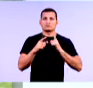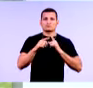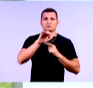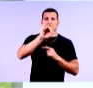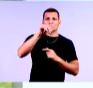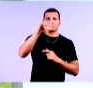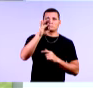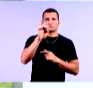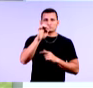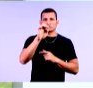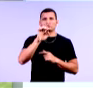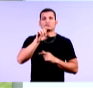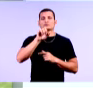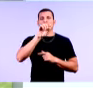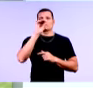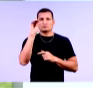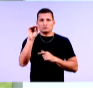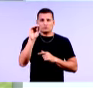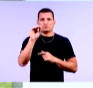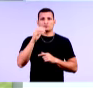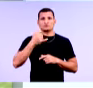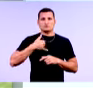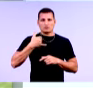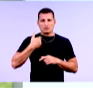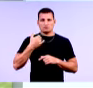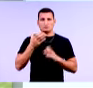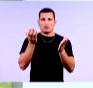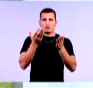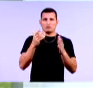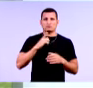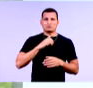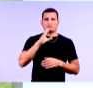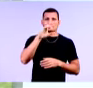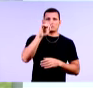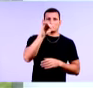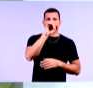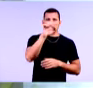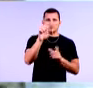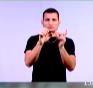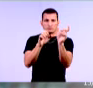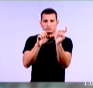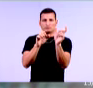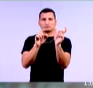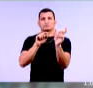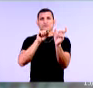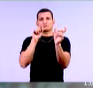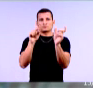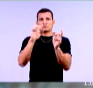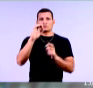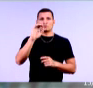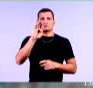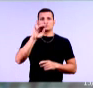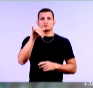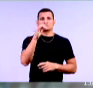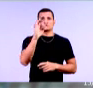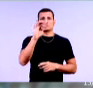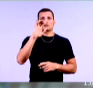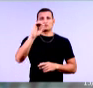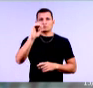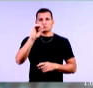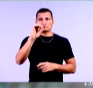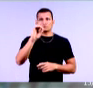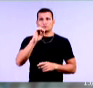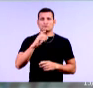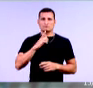chamada idade. Agora eu tenho uma classe e eu vou criar um objeto. Vamos lá? Se eu tenho a